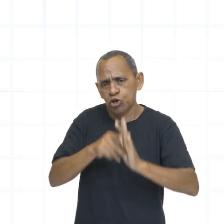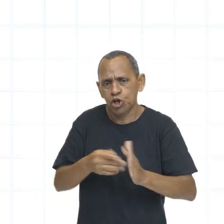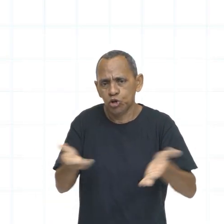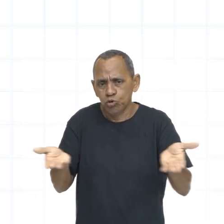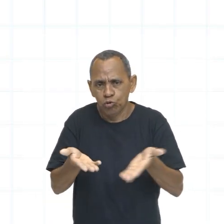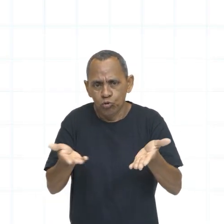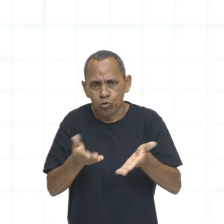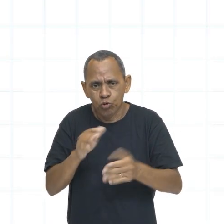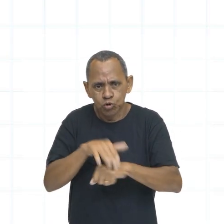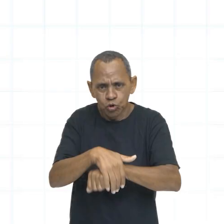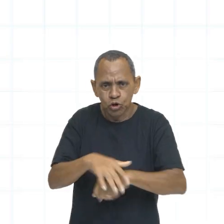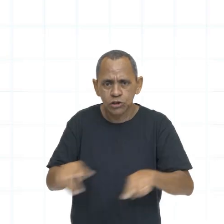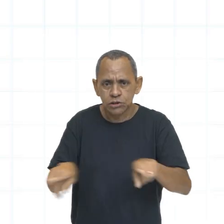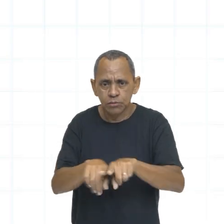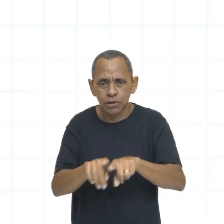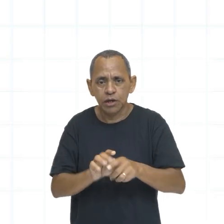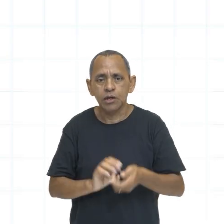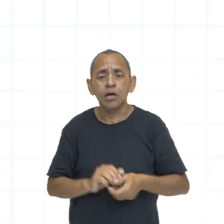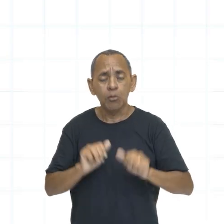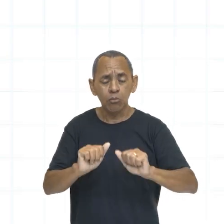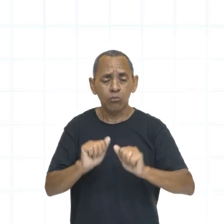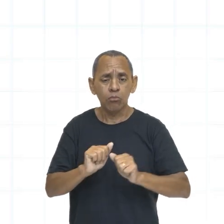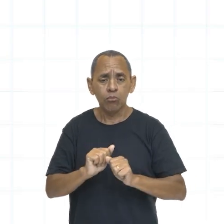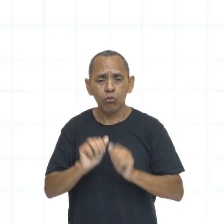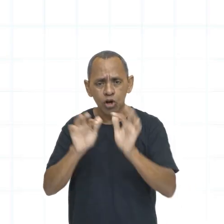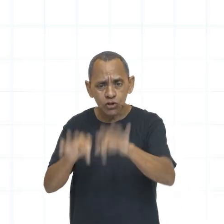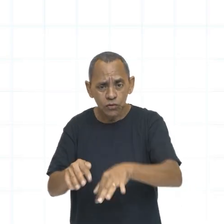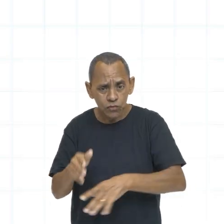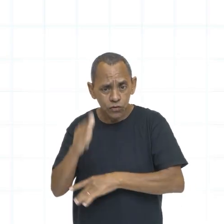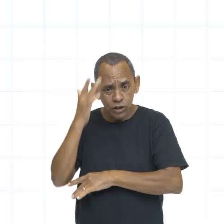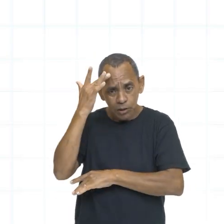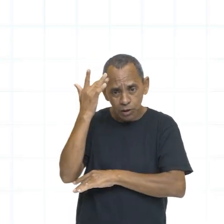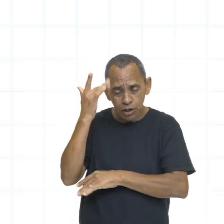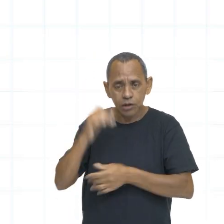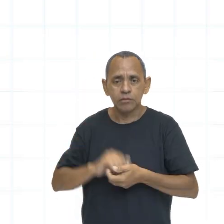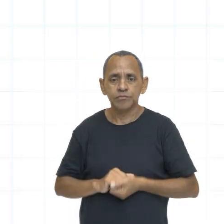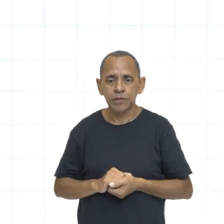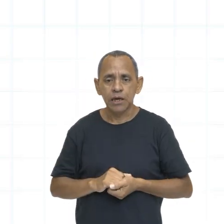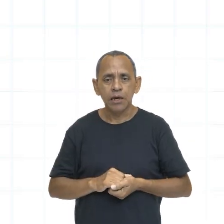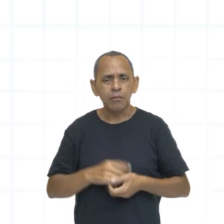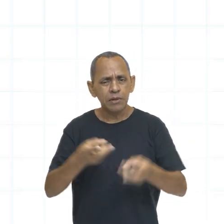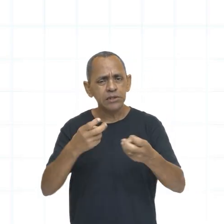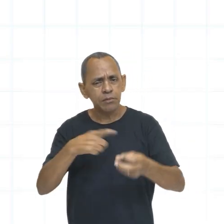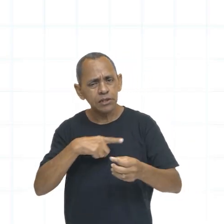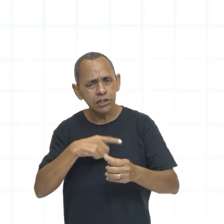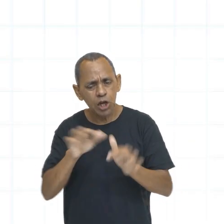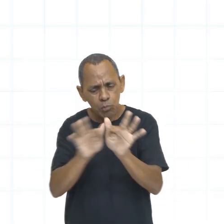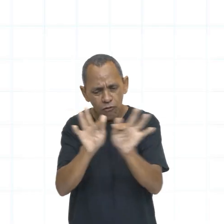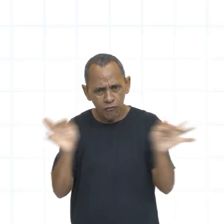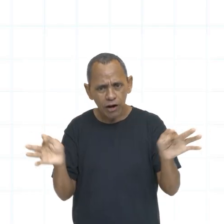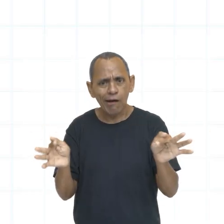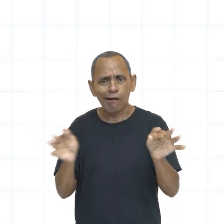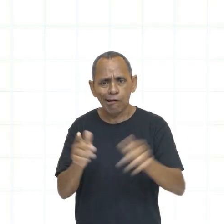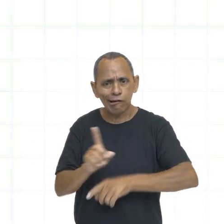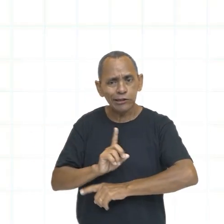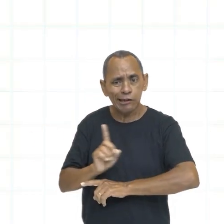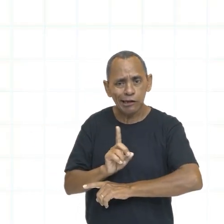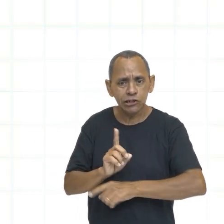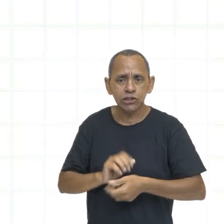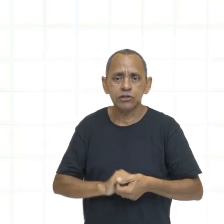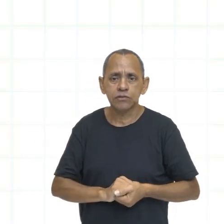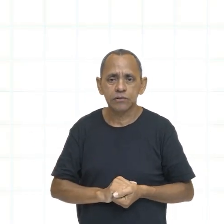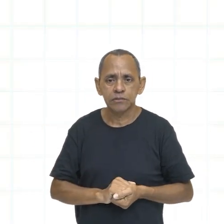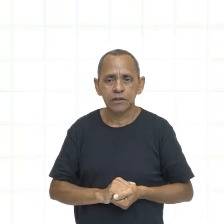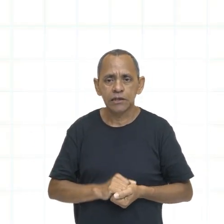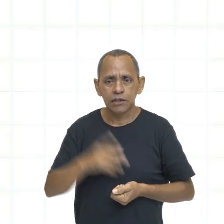nele amanhã. Então eu tenho aqui ó, a frase negativa, né? Só que aqui eu chamo a atenção porque o have to ele é um